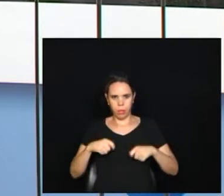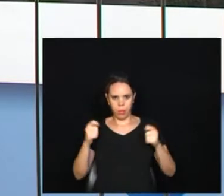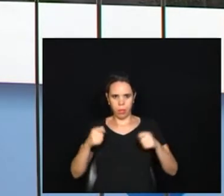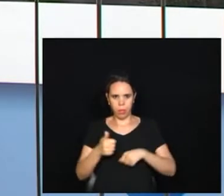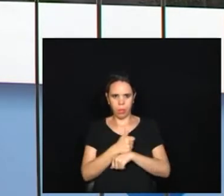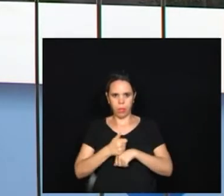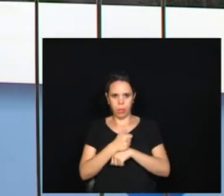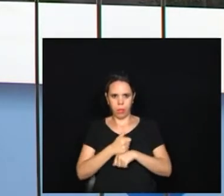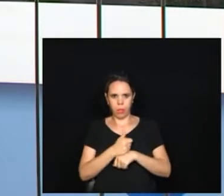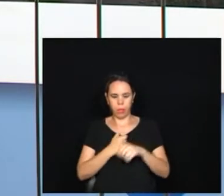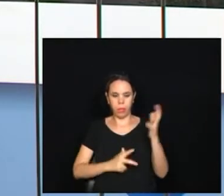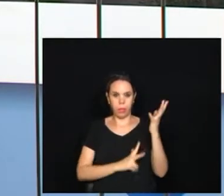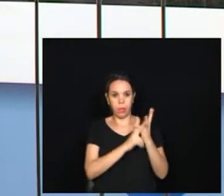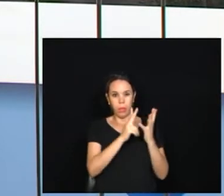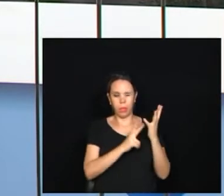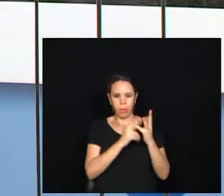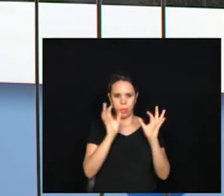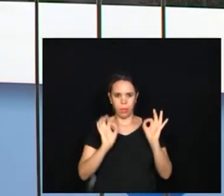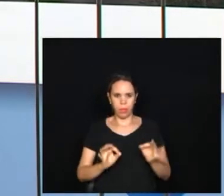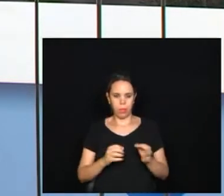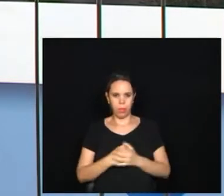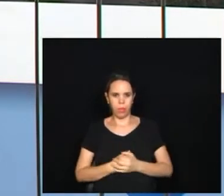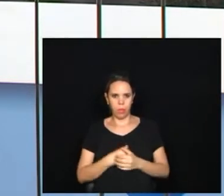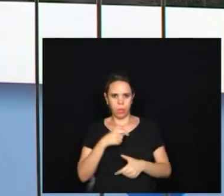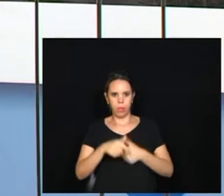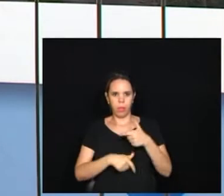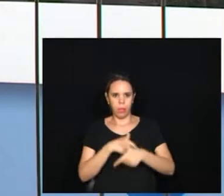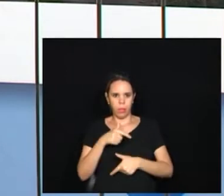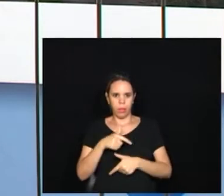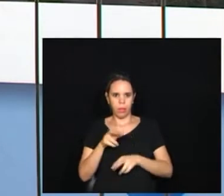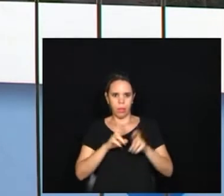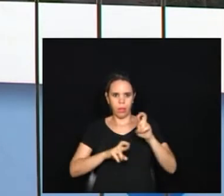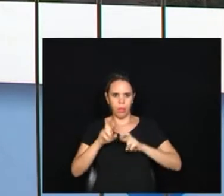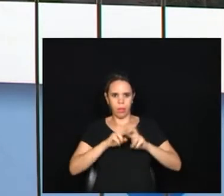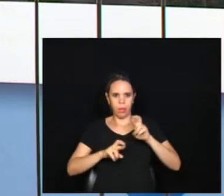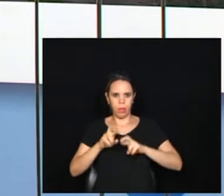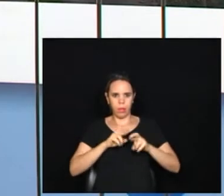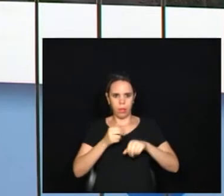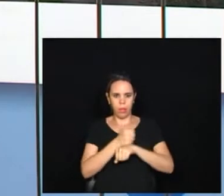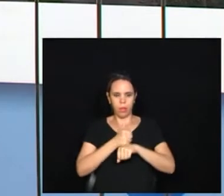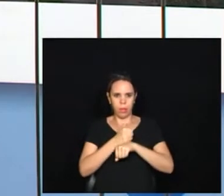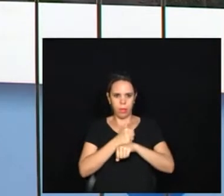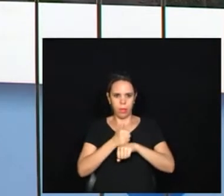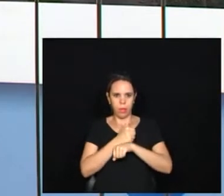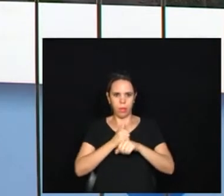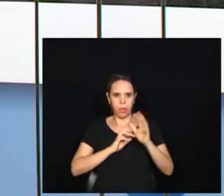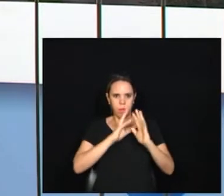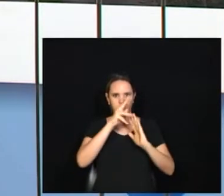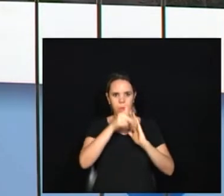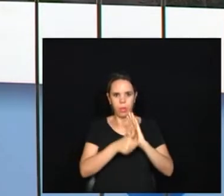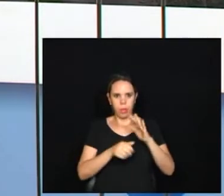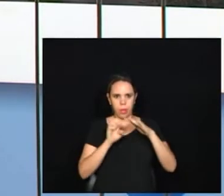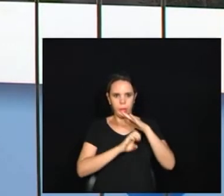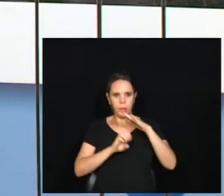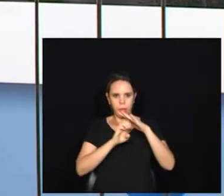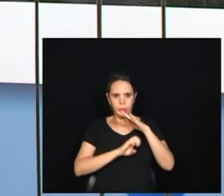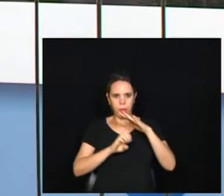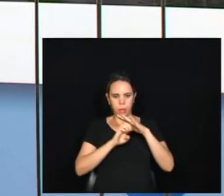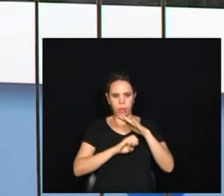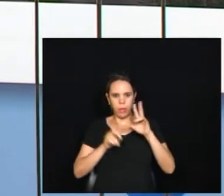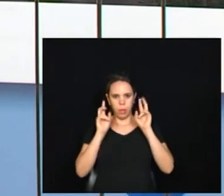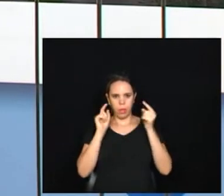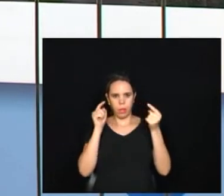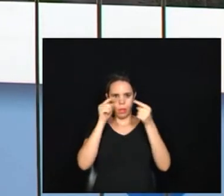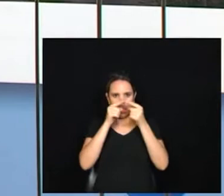para executar a poda de maneira correta. Os trabalhos são monitorados pelos especialistas em meio ambiente da empresa e